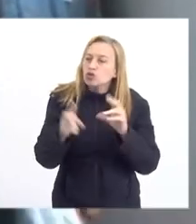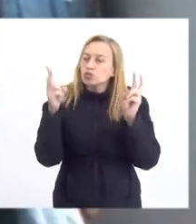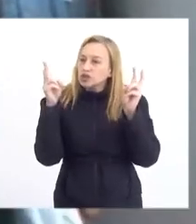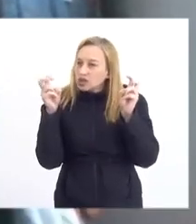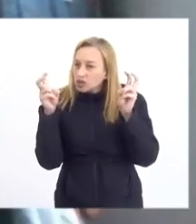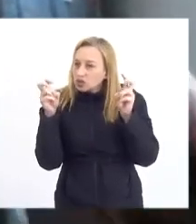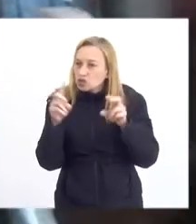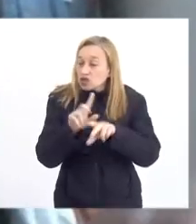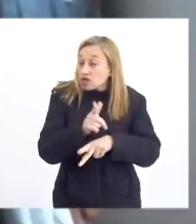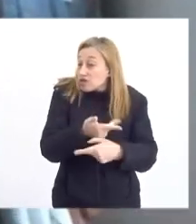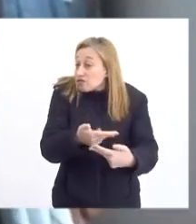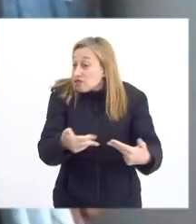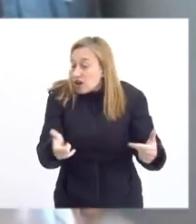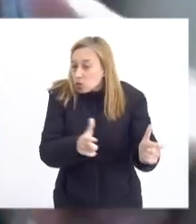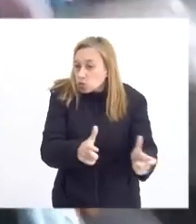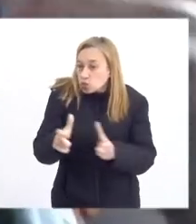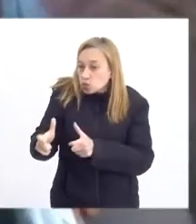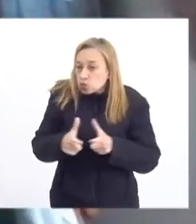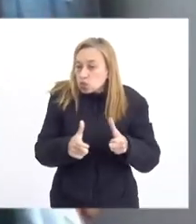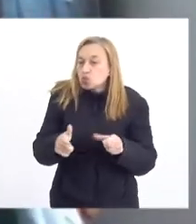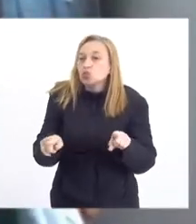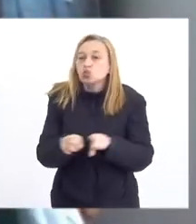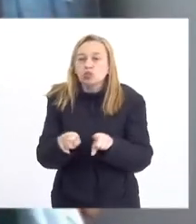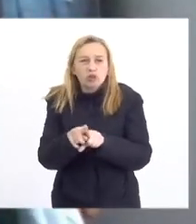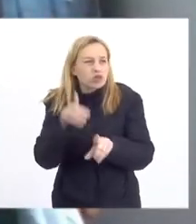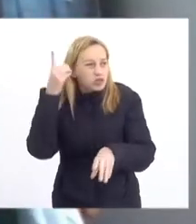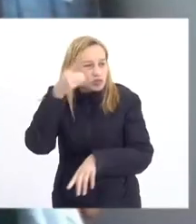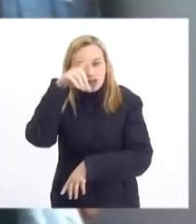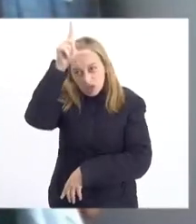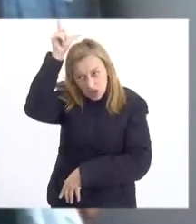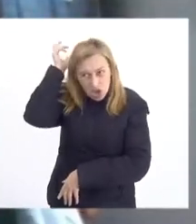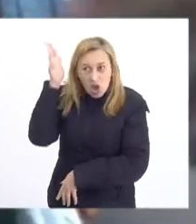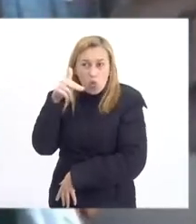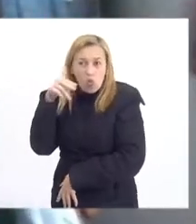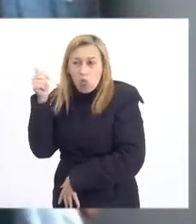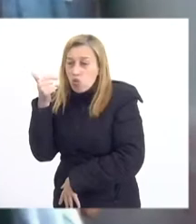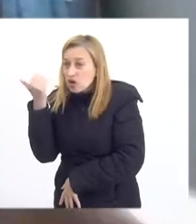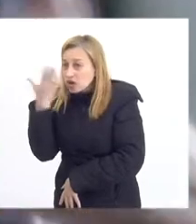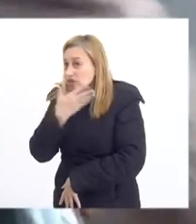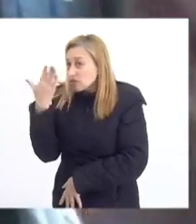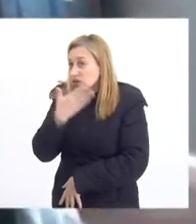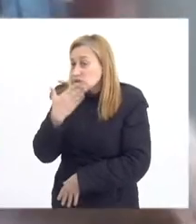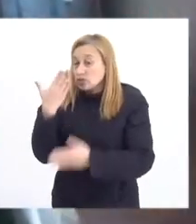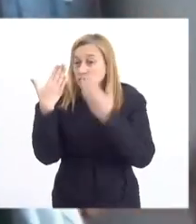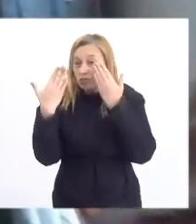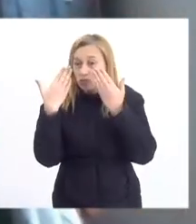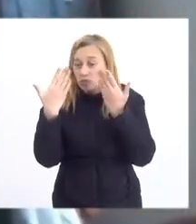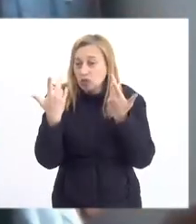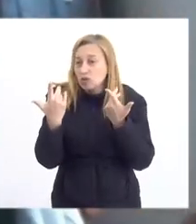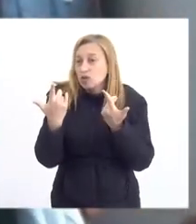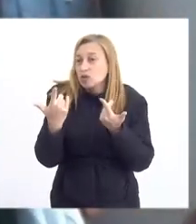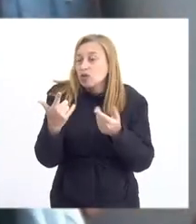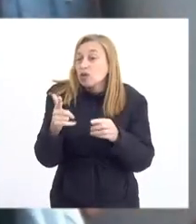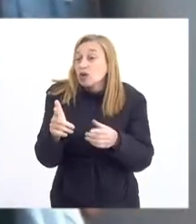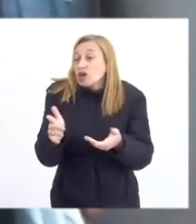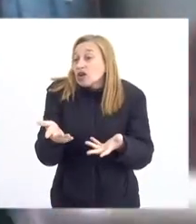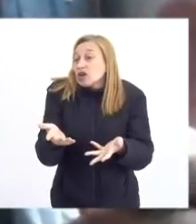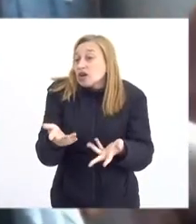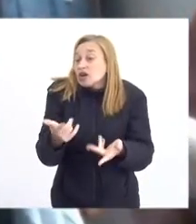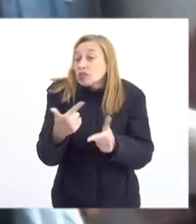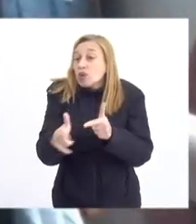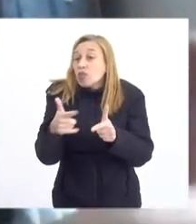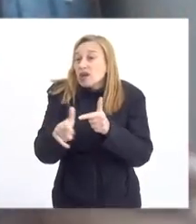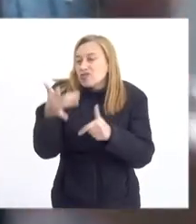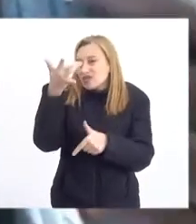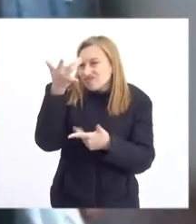em várias instâncias, do Luiz Paulo, inclusive, que eu nunca tinha visto, a questão psicológica e emocional. Quer dizer, ambos